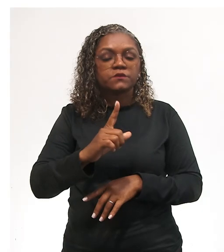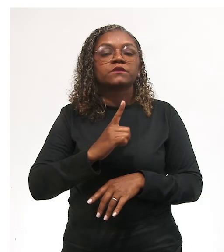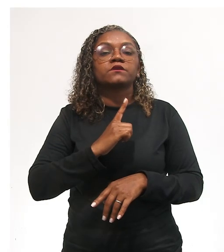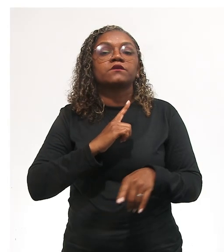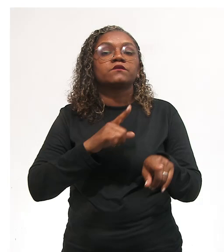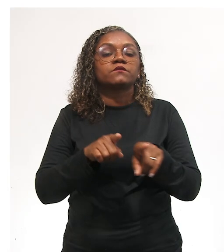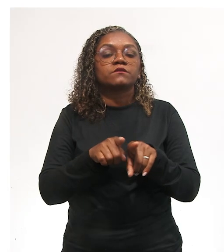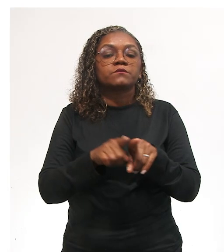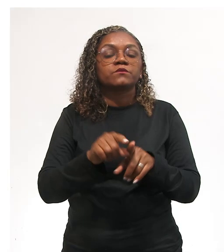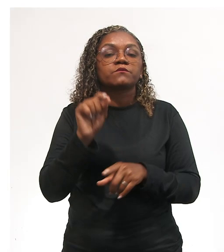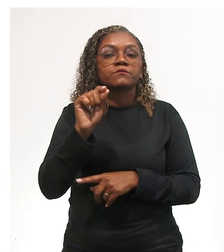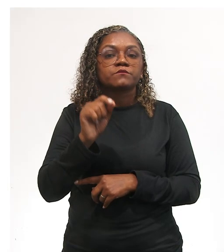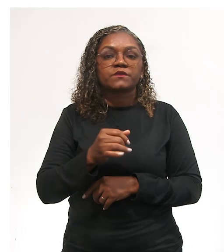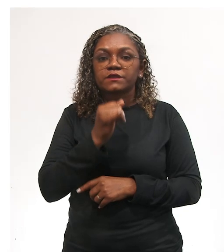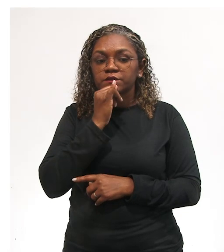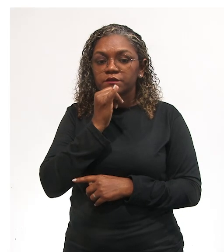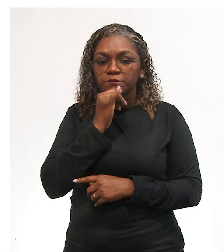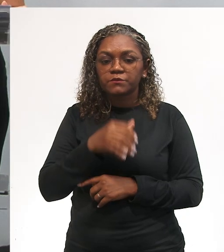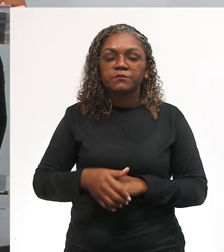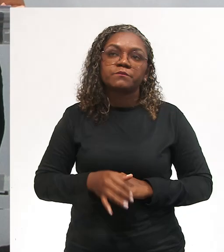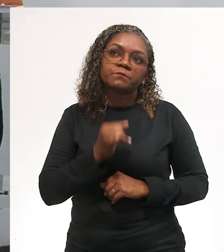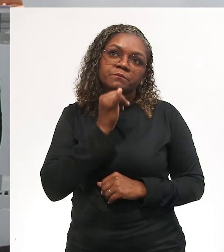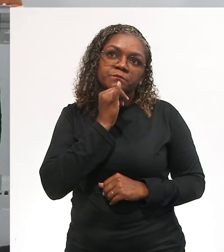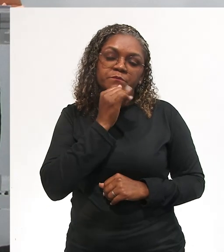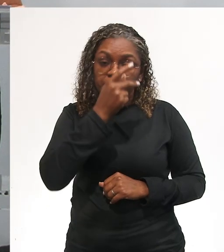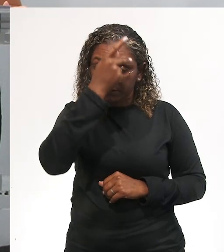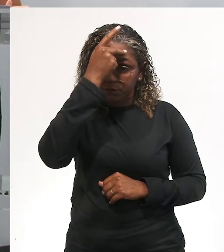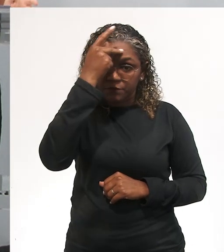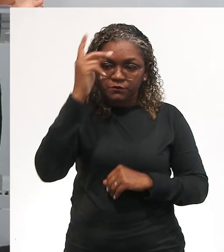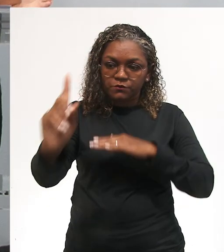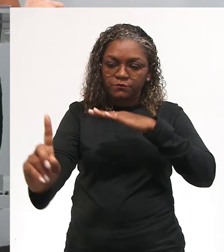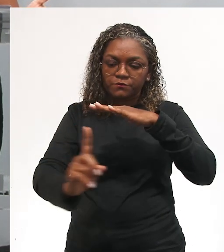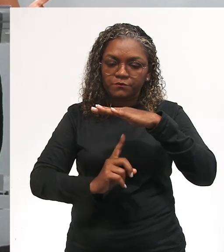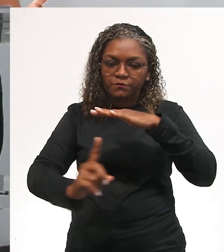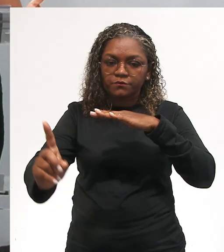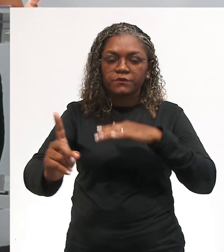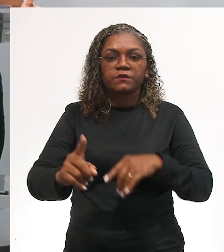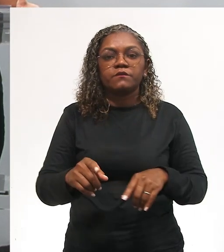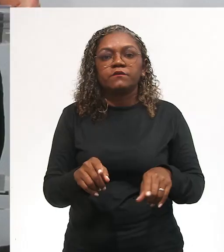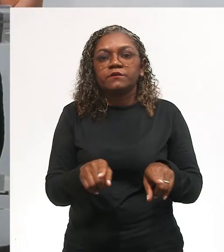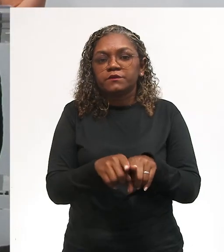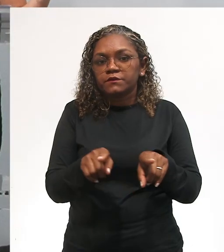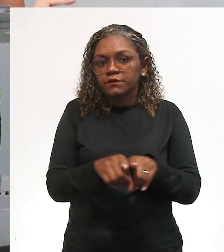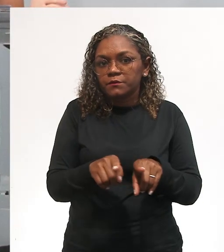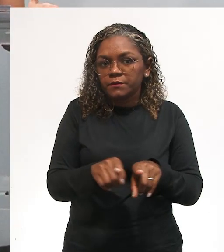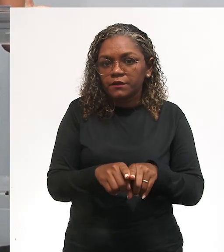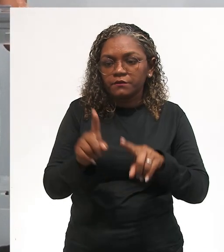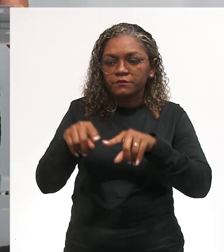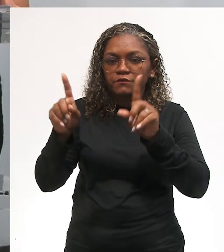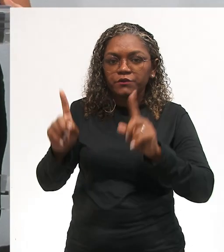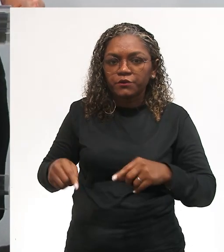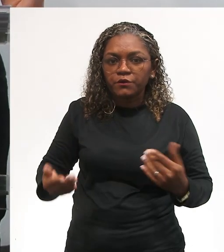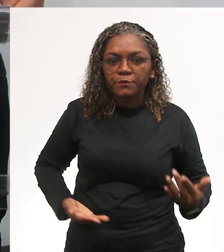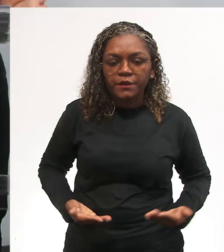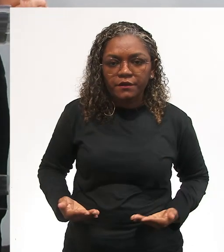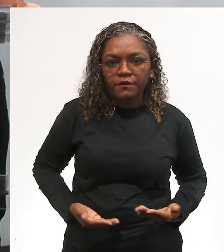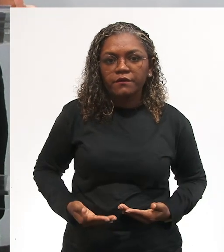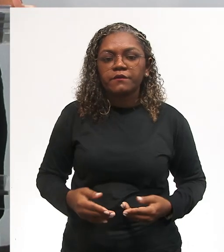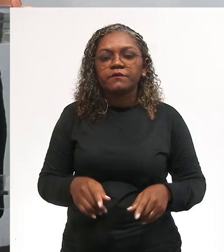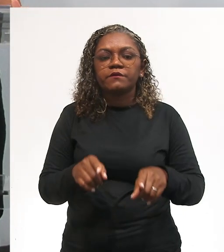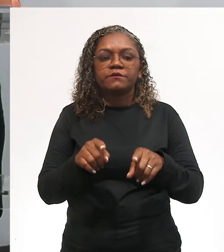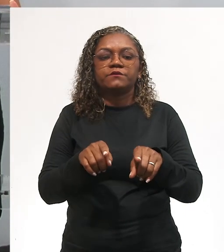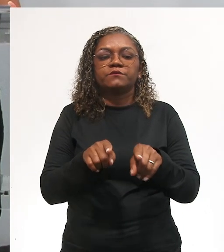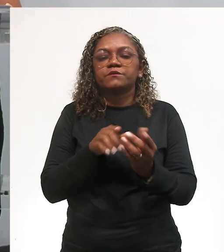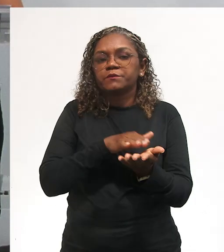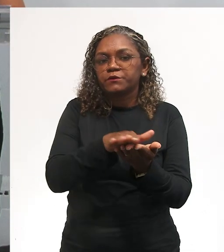atrelar, como está no exemplo, a gente tem número de clientes, pode ser número de funcionários, número de impressoras, e tudo isso